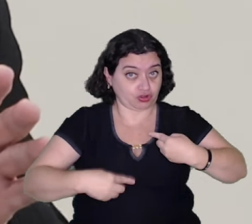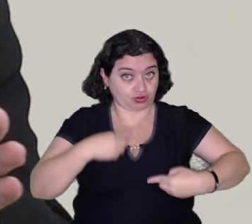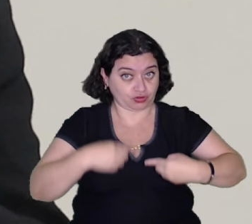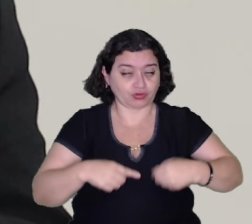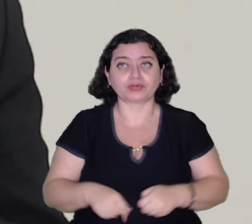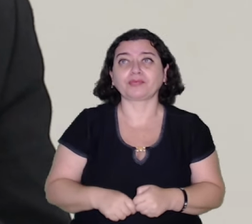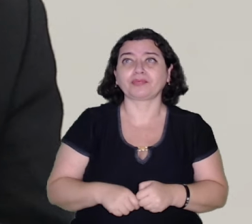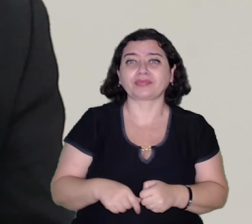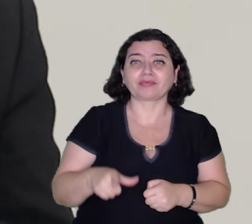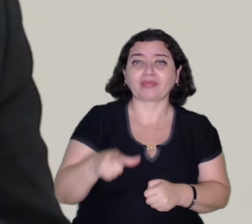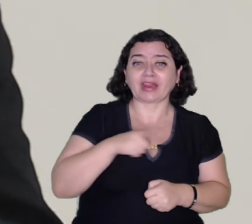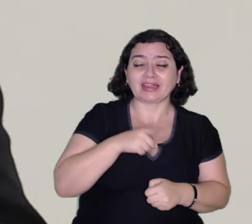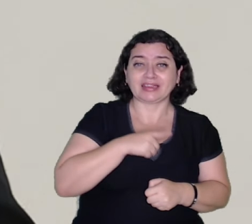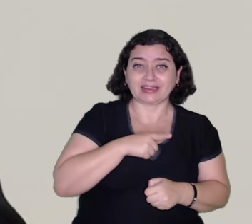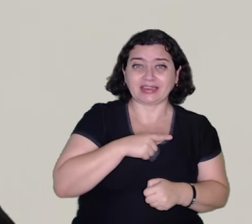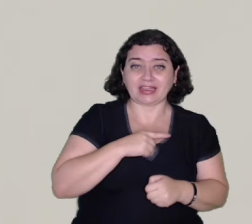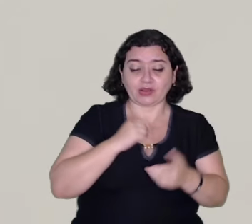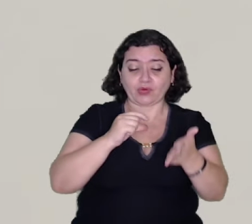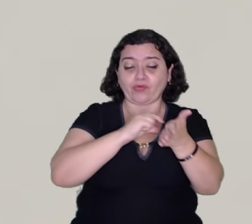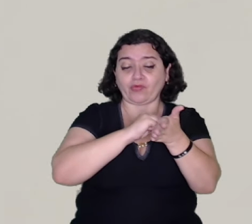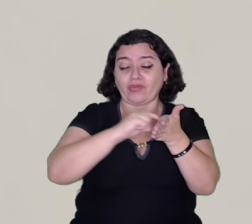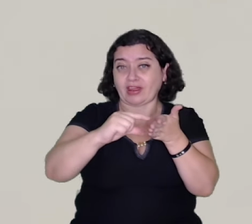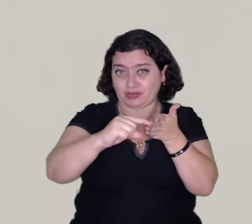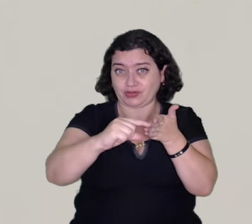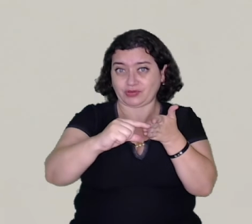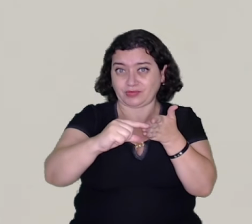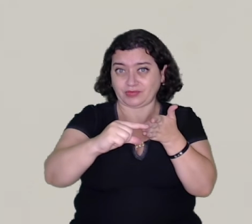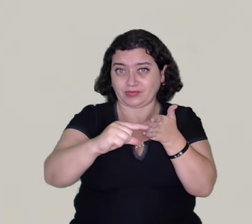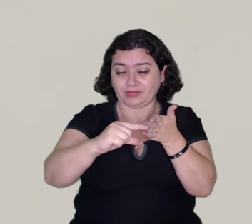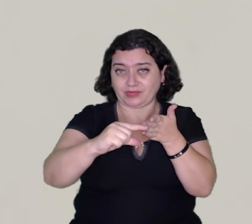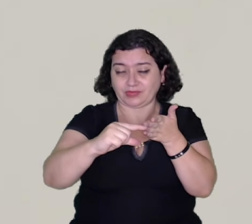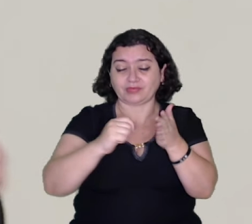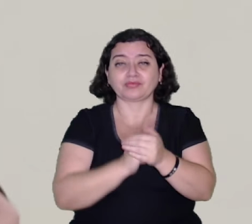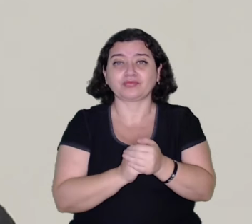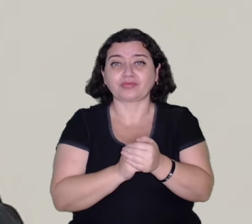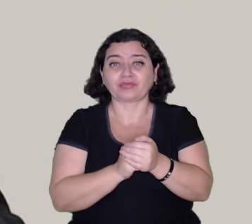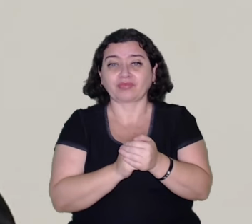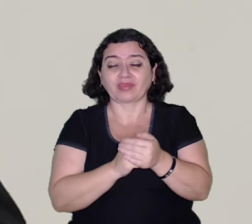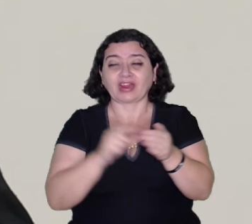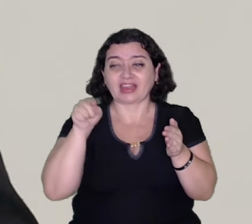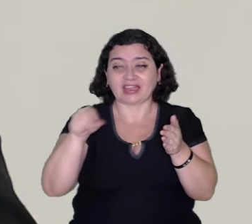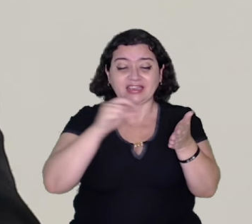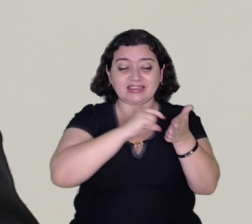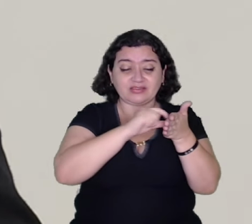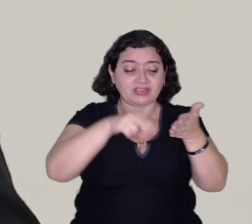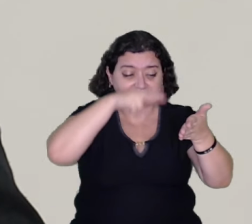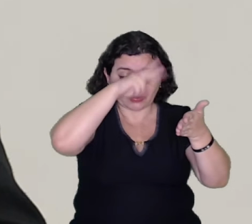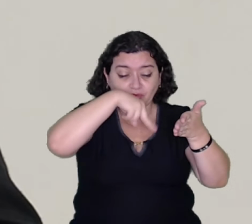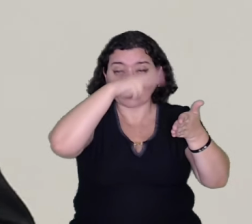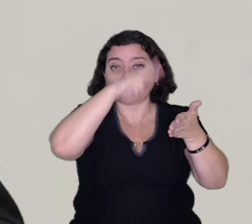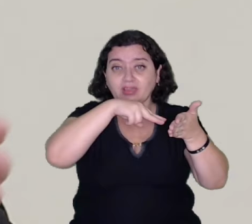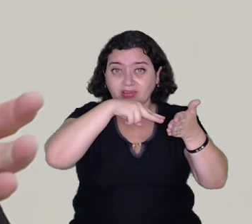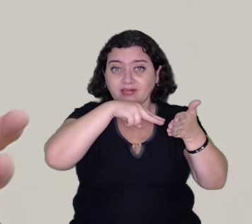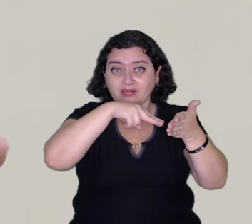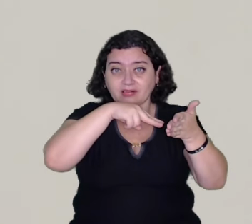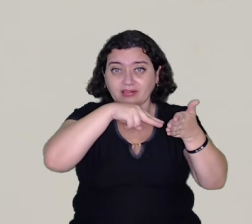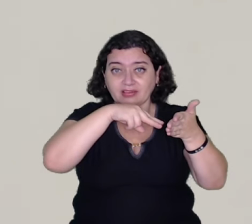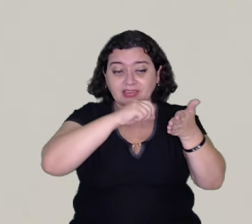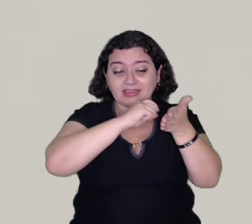Tem lá um versículo, que é esse versículo que eu li, e ele